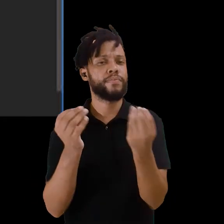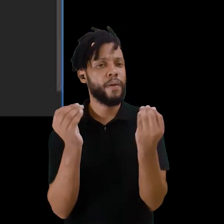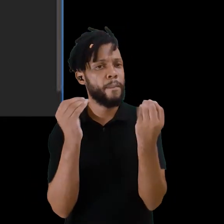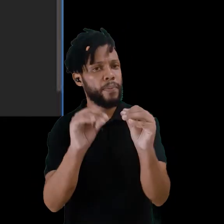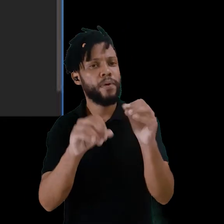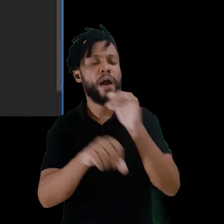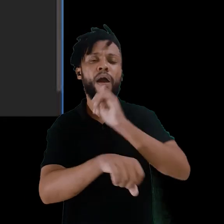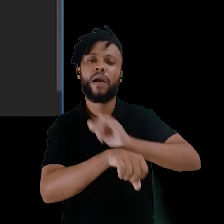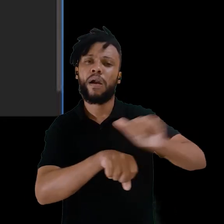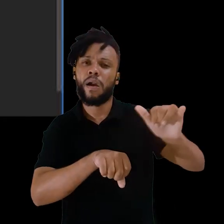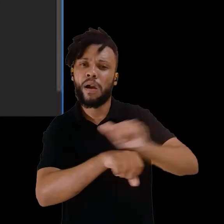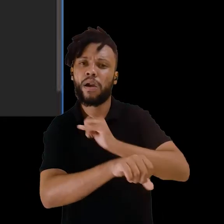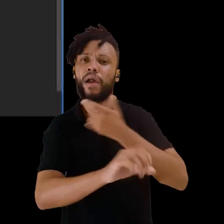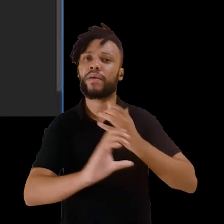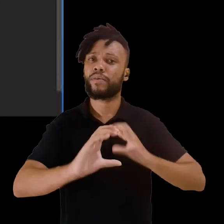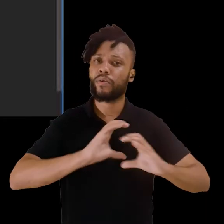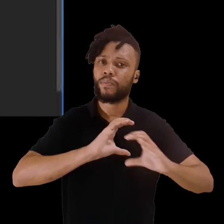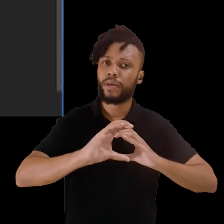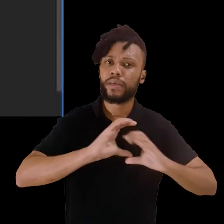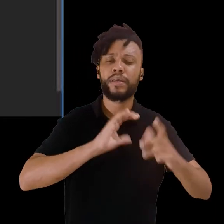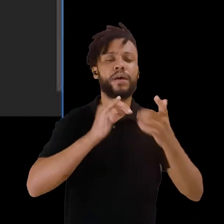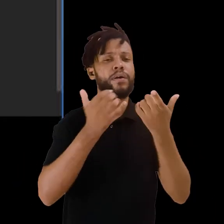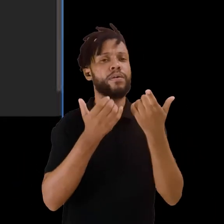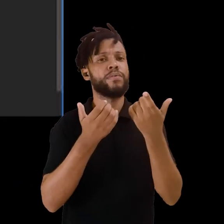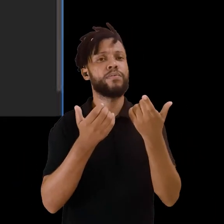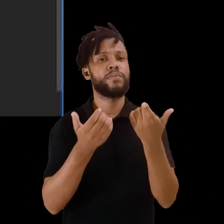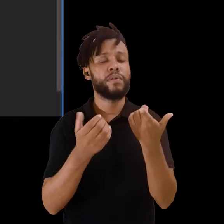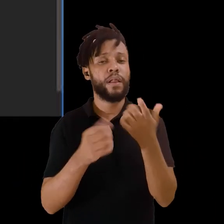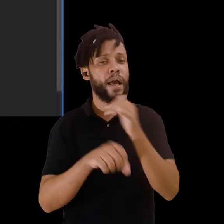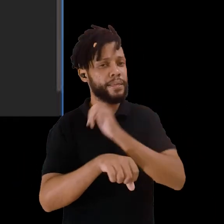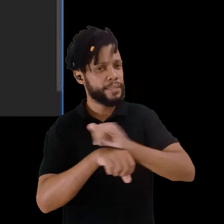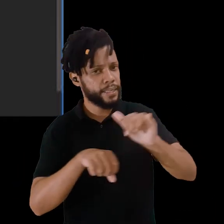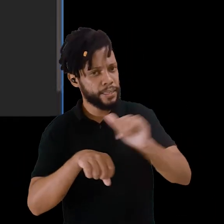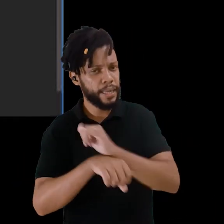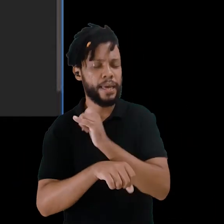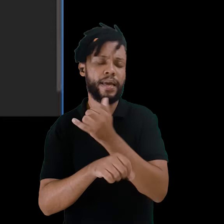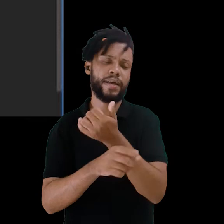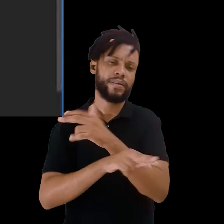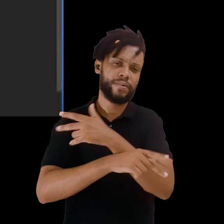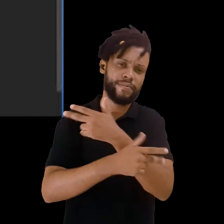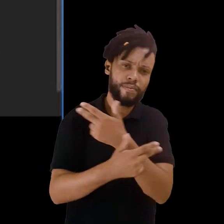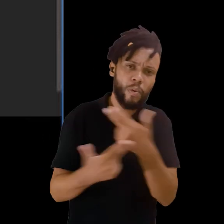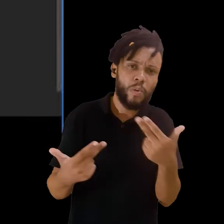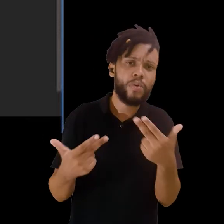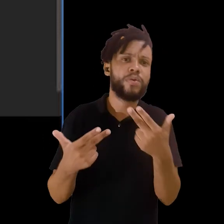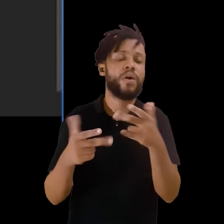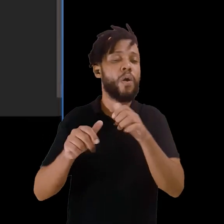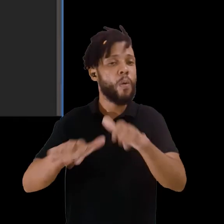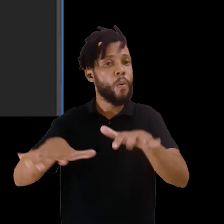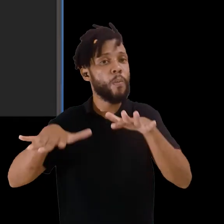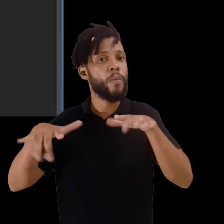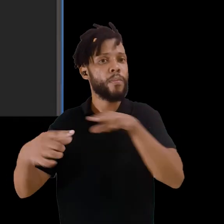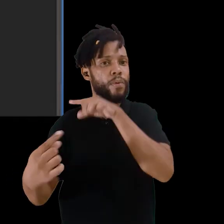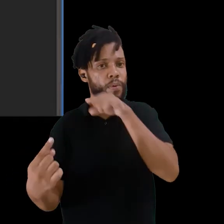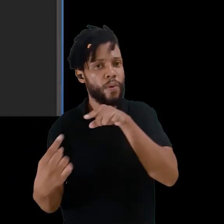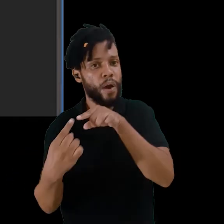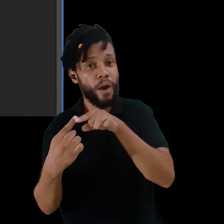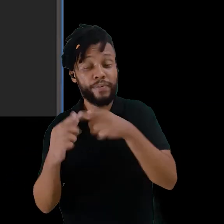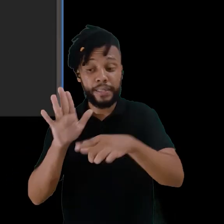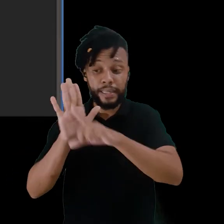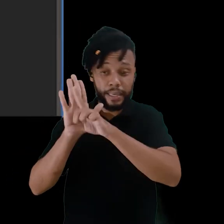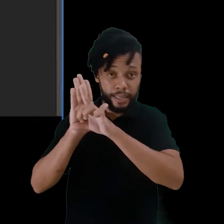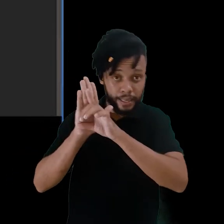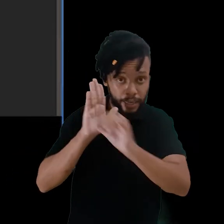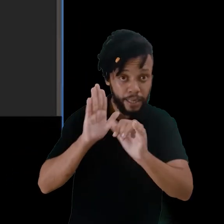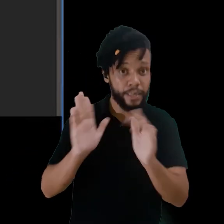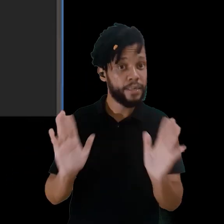as estratégias de comunicação, as ações promocionais, o público-alvo. Tá vendo? Essas informações se repetem em todas as leis de incentivo,